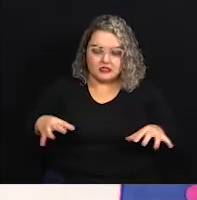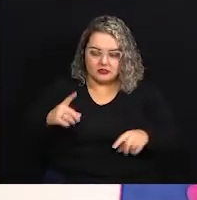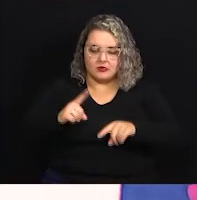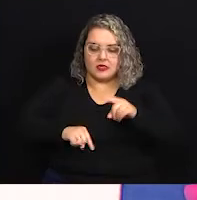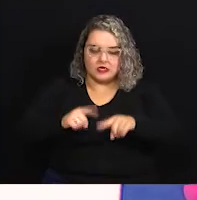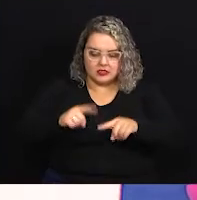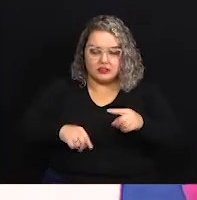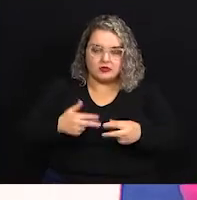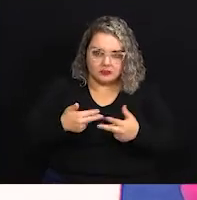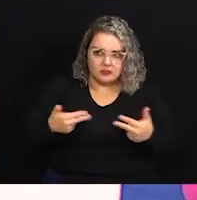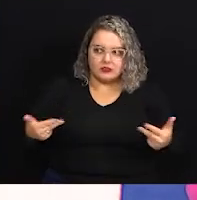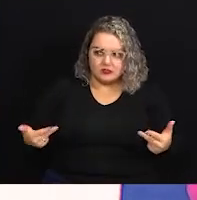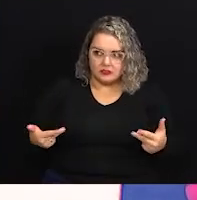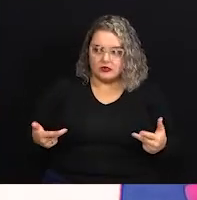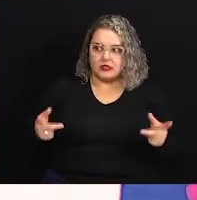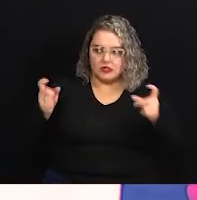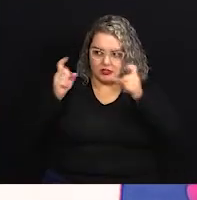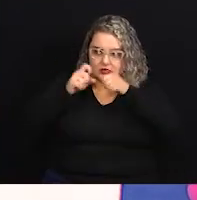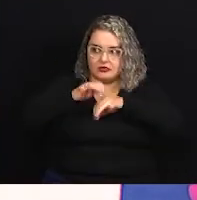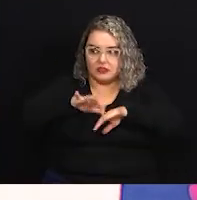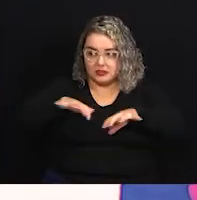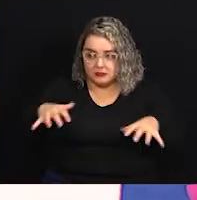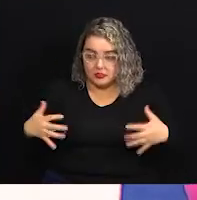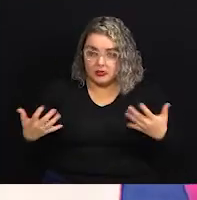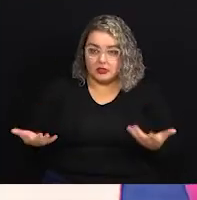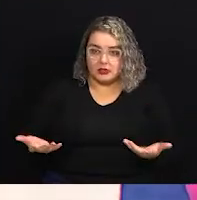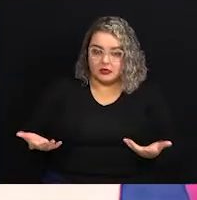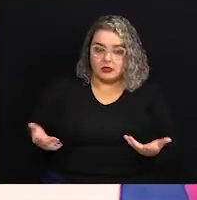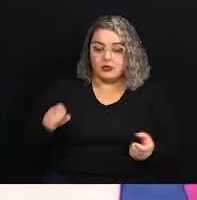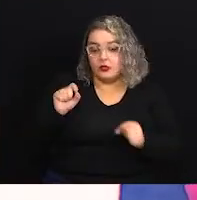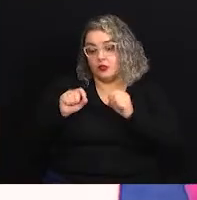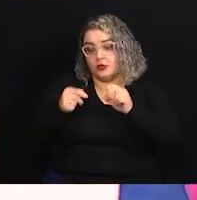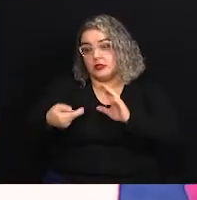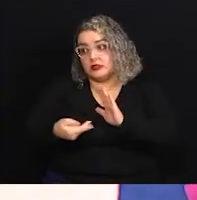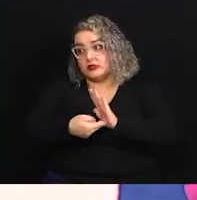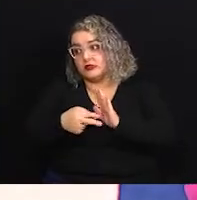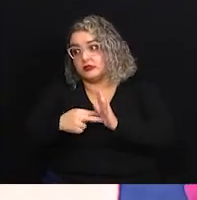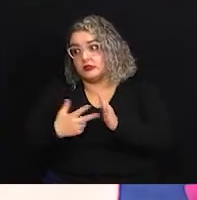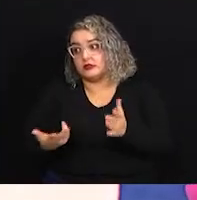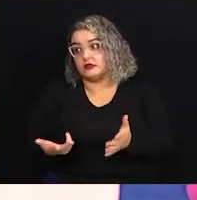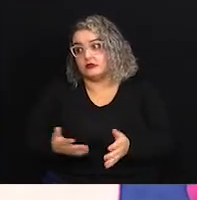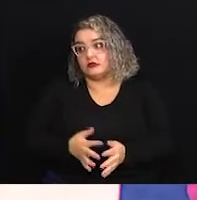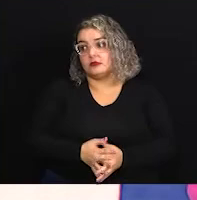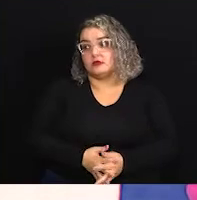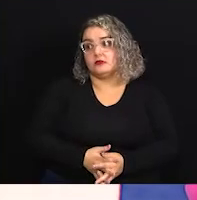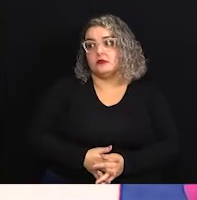materiais nela torna muito difícil a separação. Ou seja, vira um trabalho,